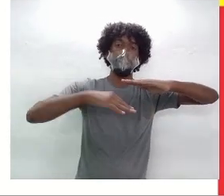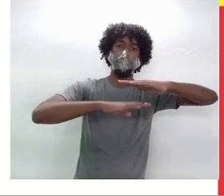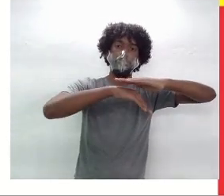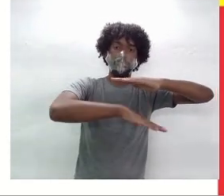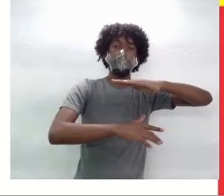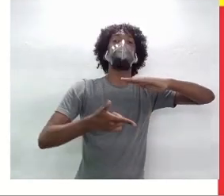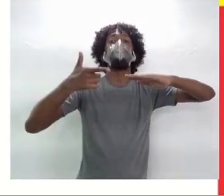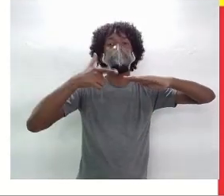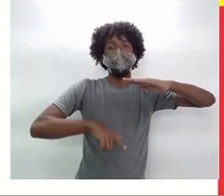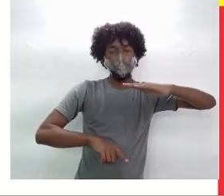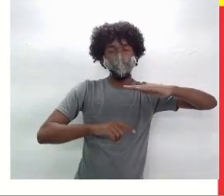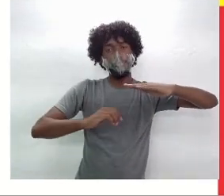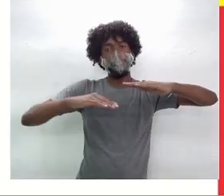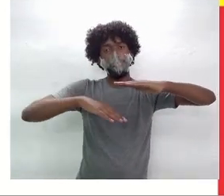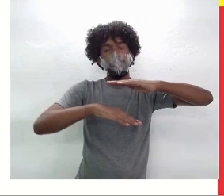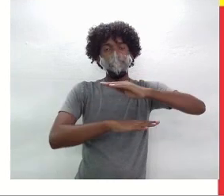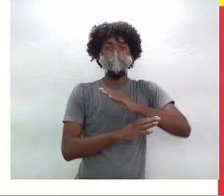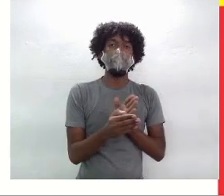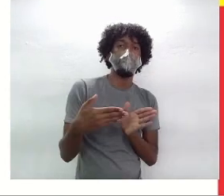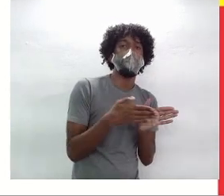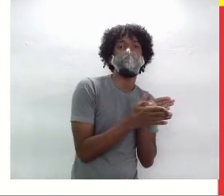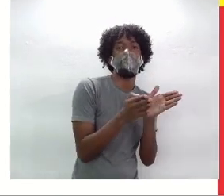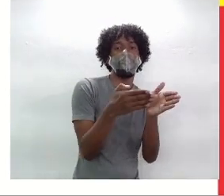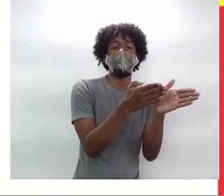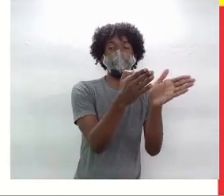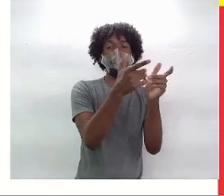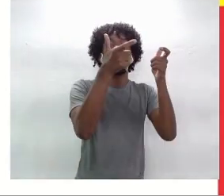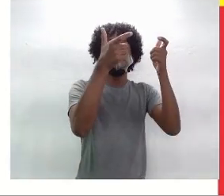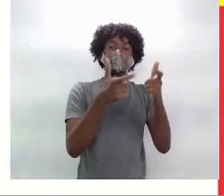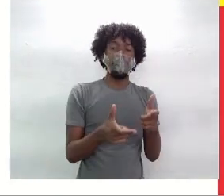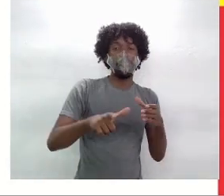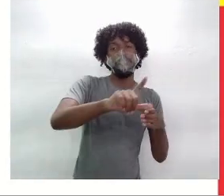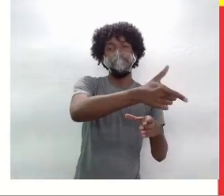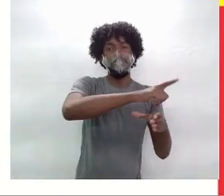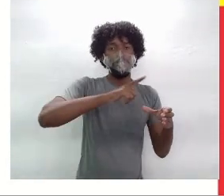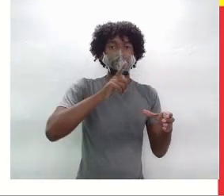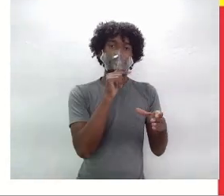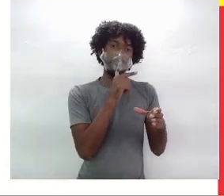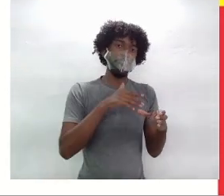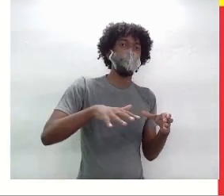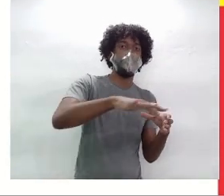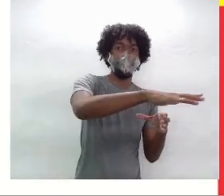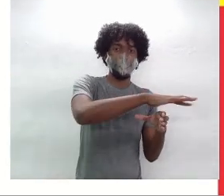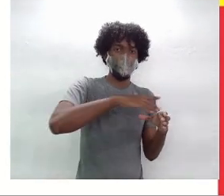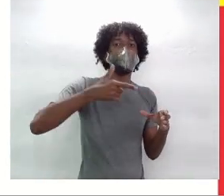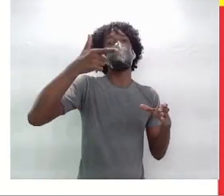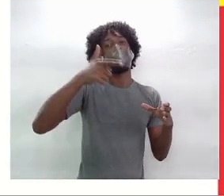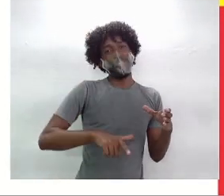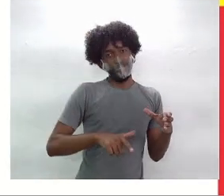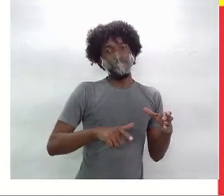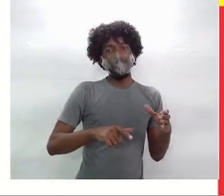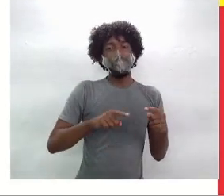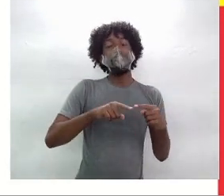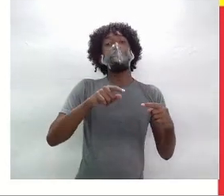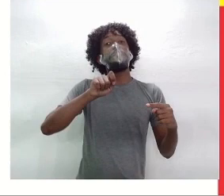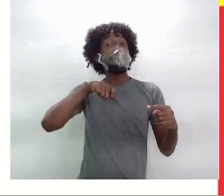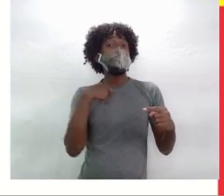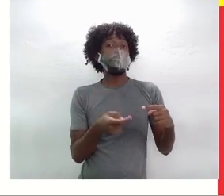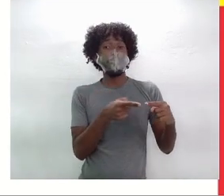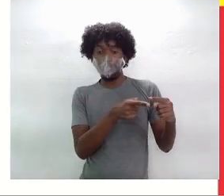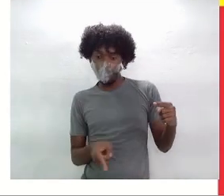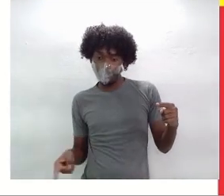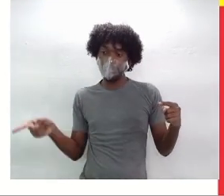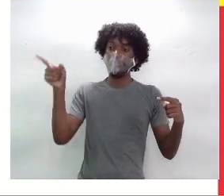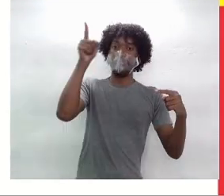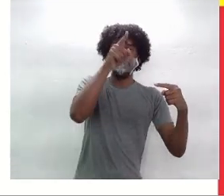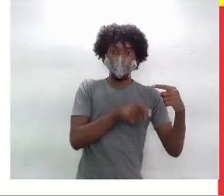dar ali, perto dos oceanos, lagos e rios. Isso é o que a gente chama de formação